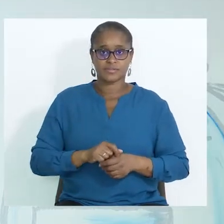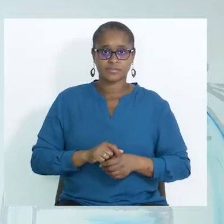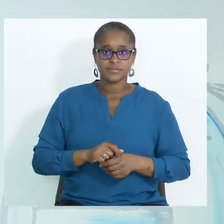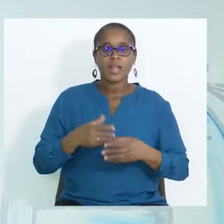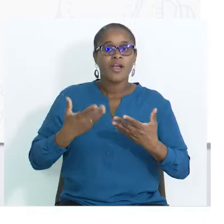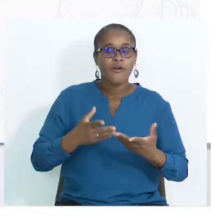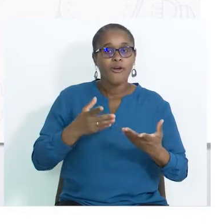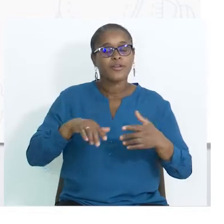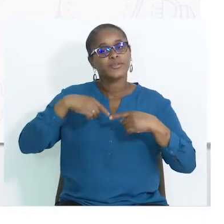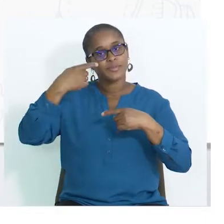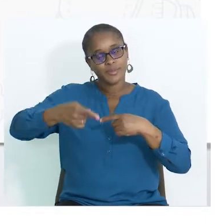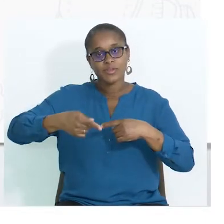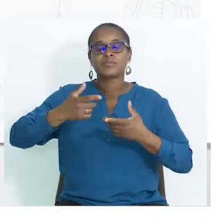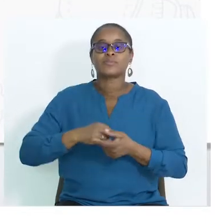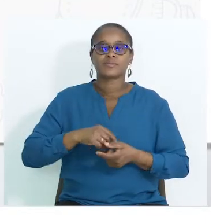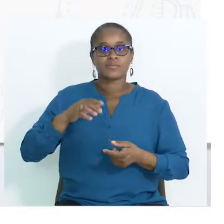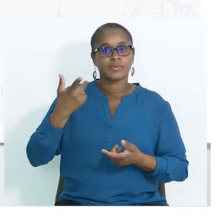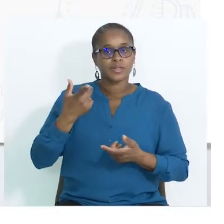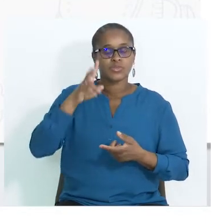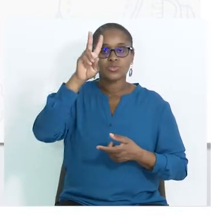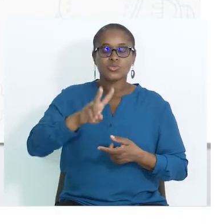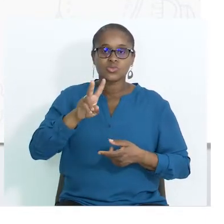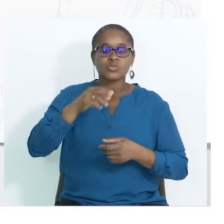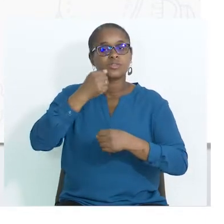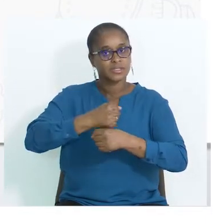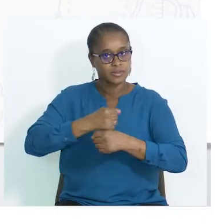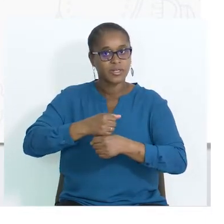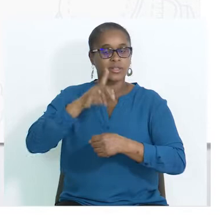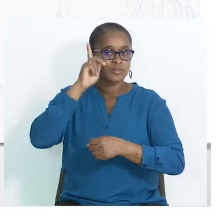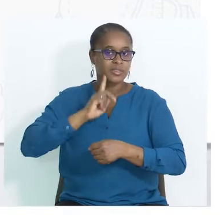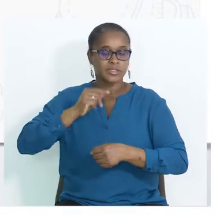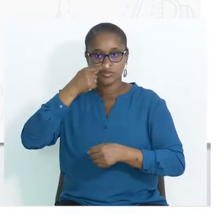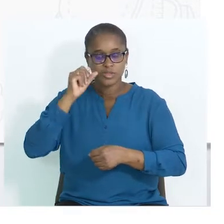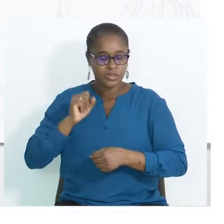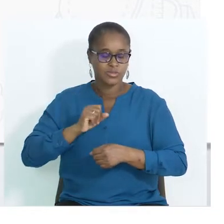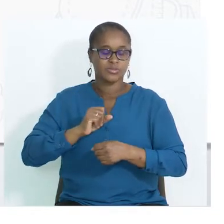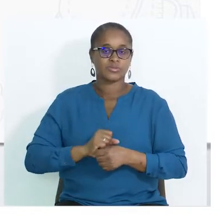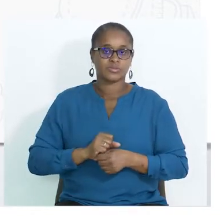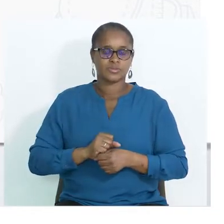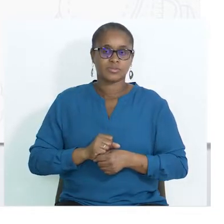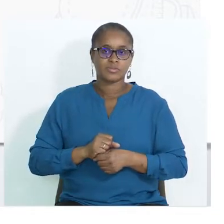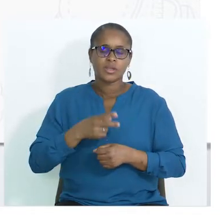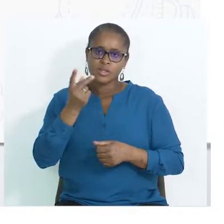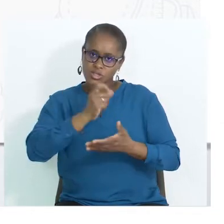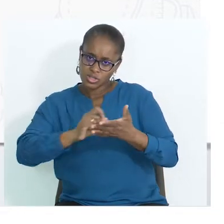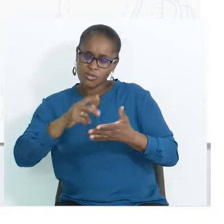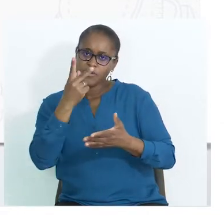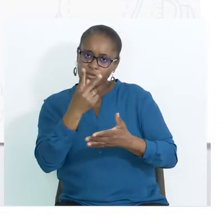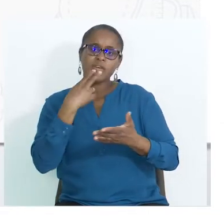passamos agora Minhas meninas e meus meninos foram segundo exercício coloquem V